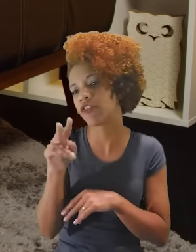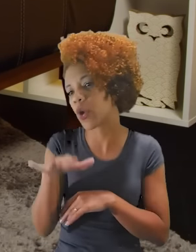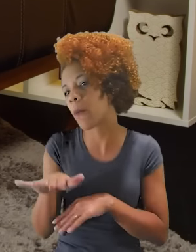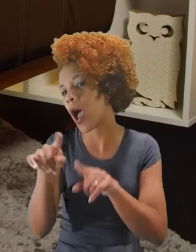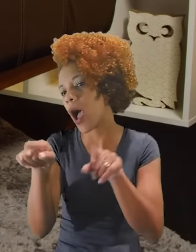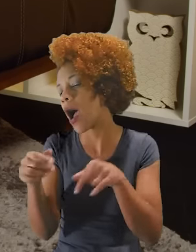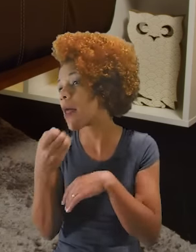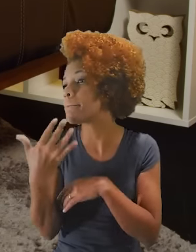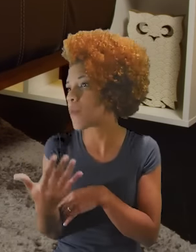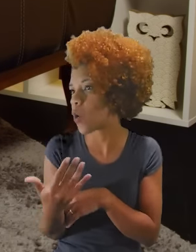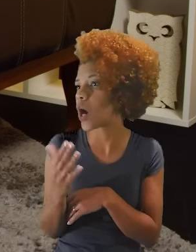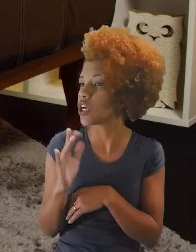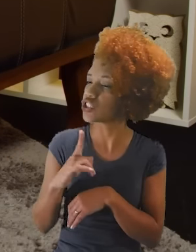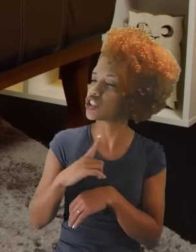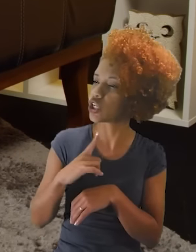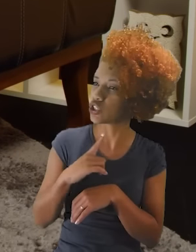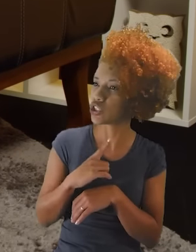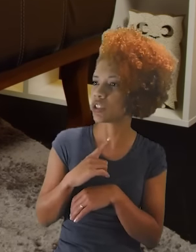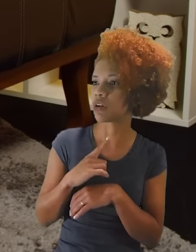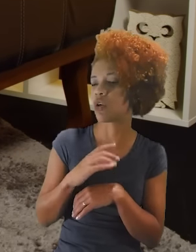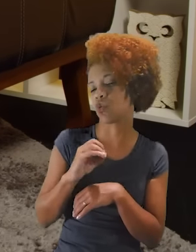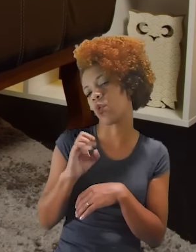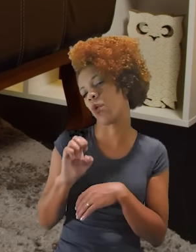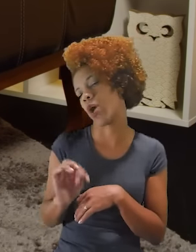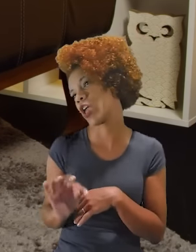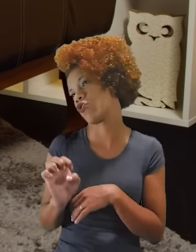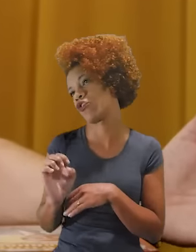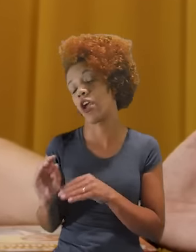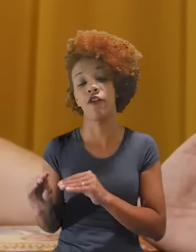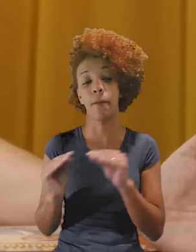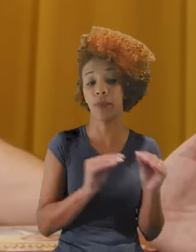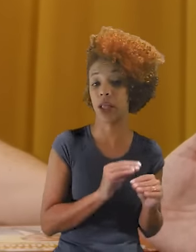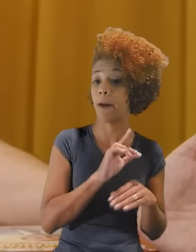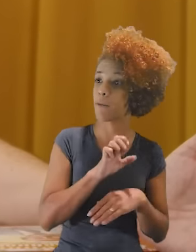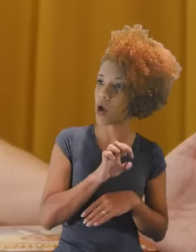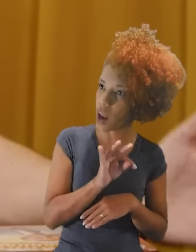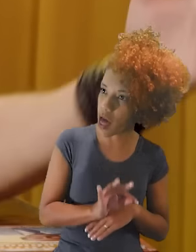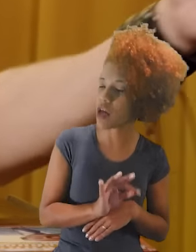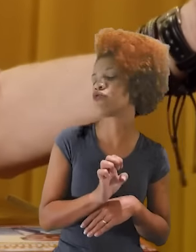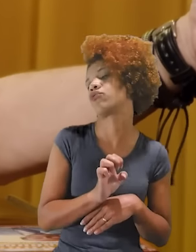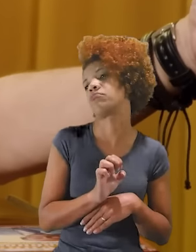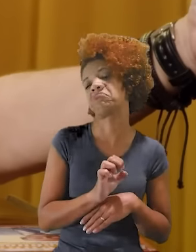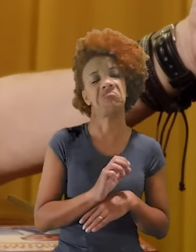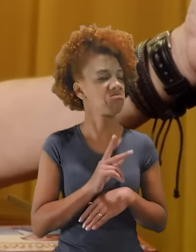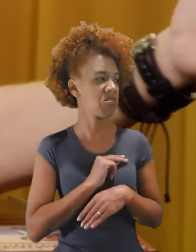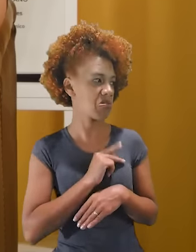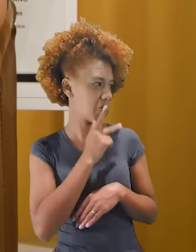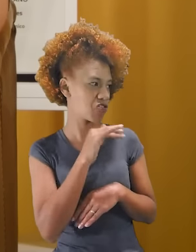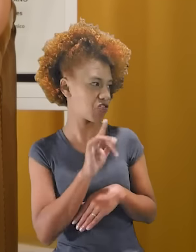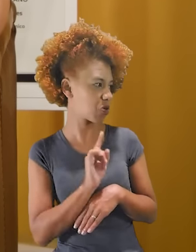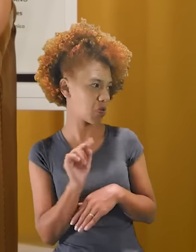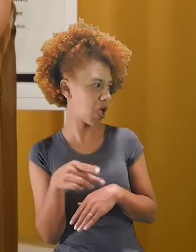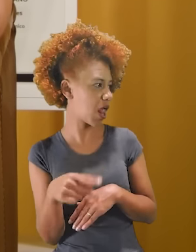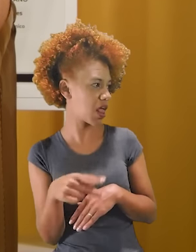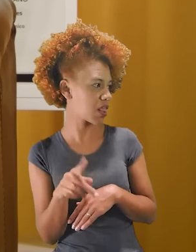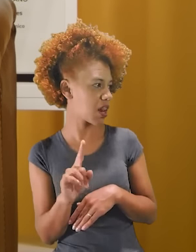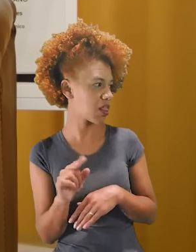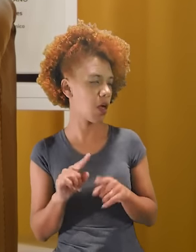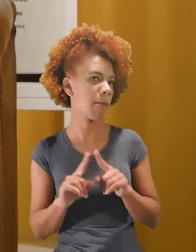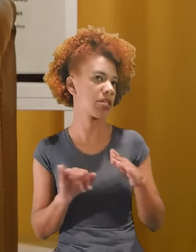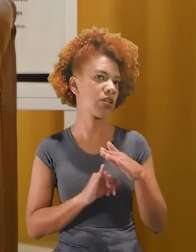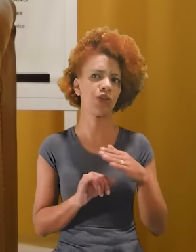que era uma área boa, porque assim, pô, ele já tava no oeste. Falou, meu, vamos pro leste agora, caralho. Entendeu? A gente pega. Eu não achei que era dele, achei que